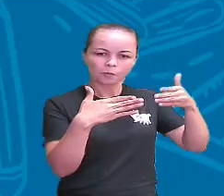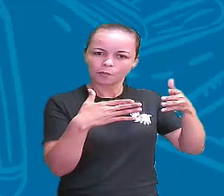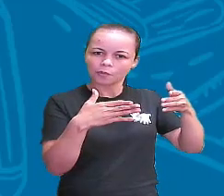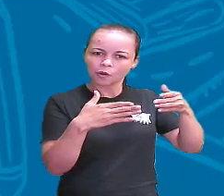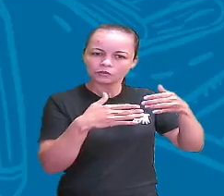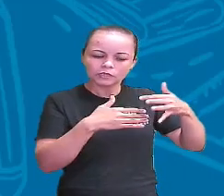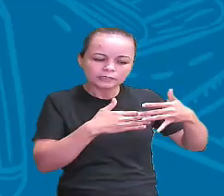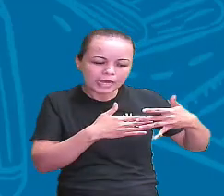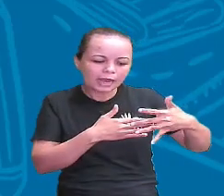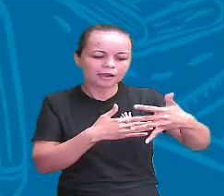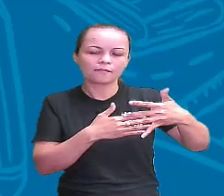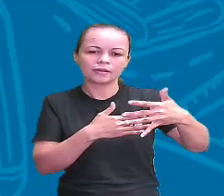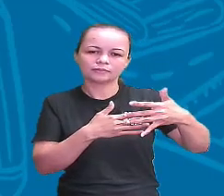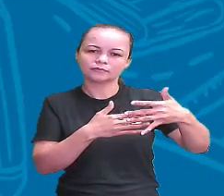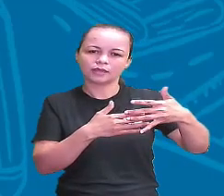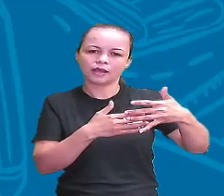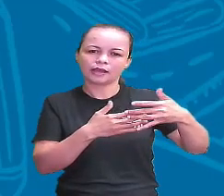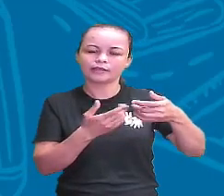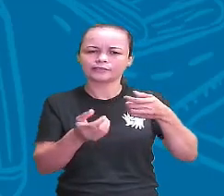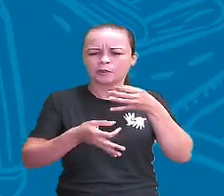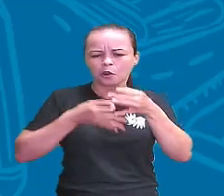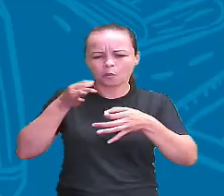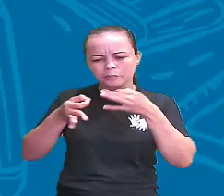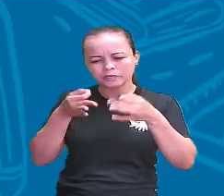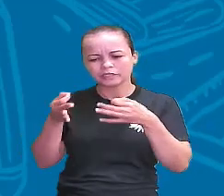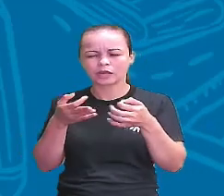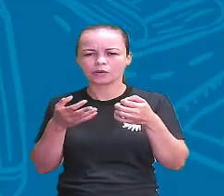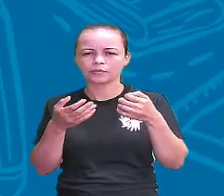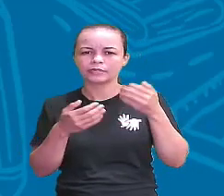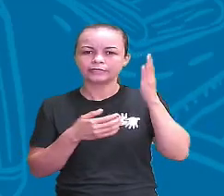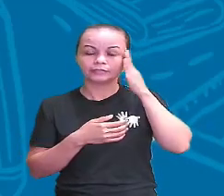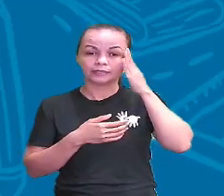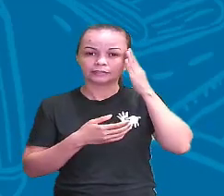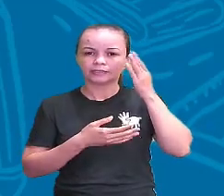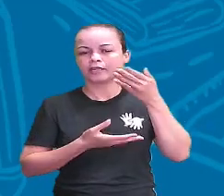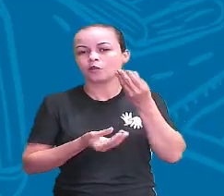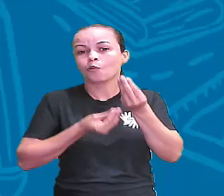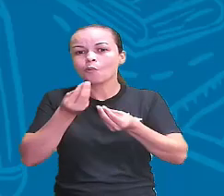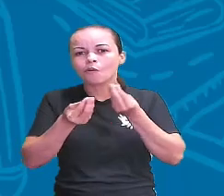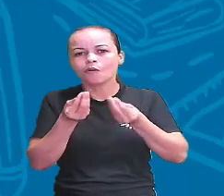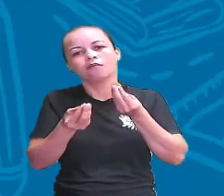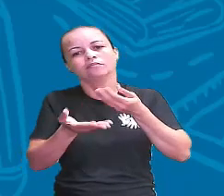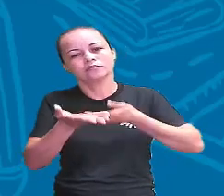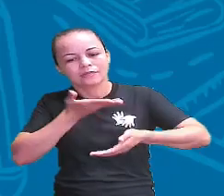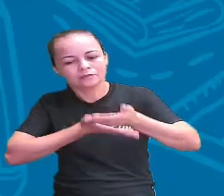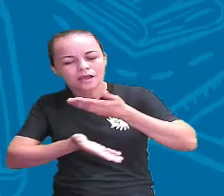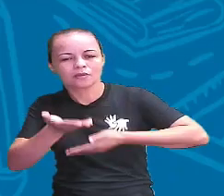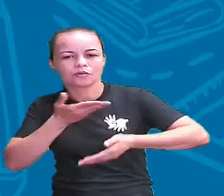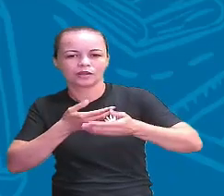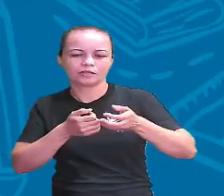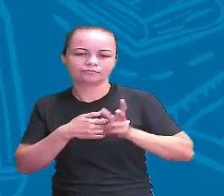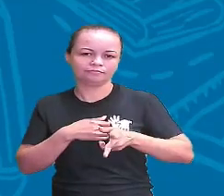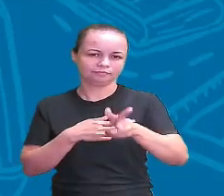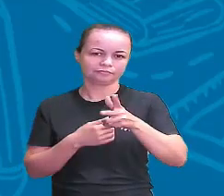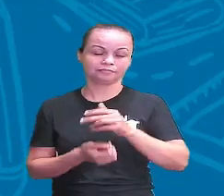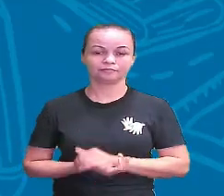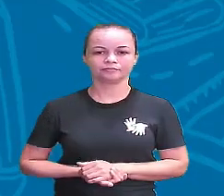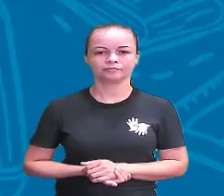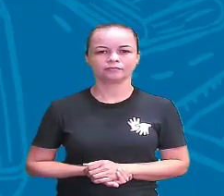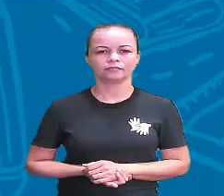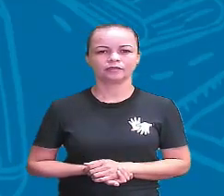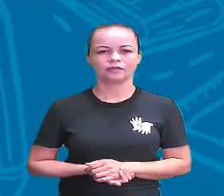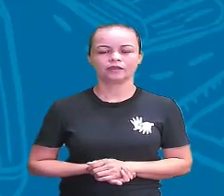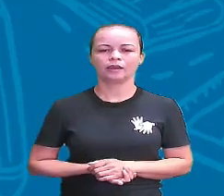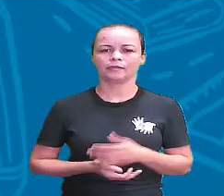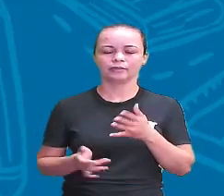tudo, a capacidade crítica de perceber como todos esses saberes estão dialogando constantemente. Então, a partir disso, a